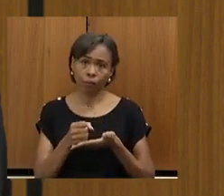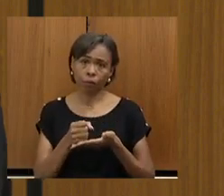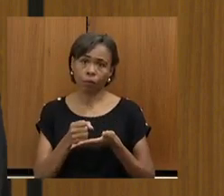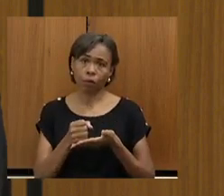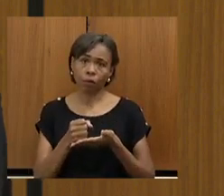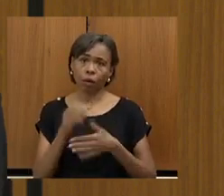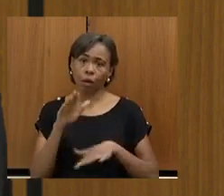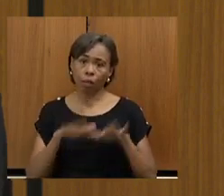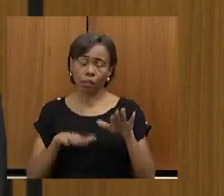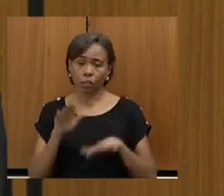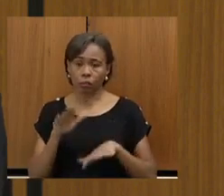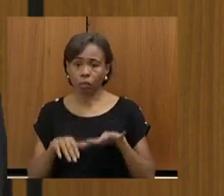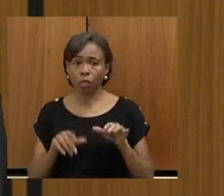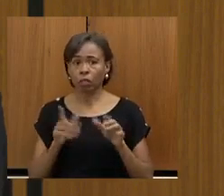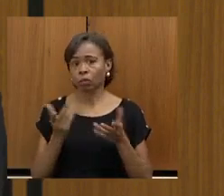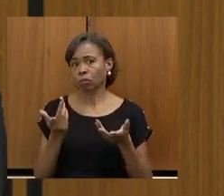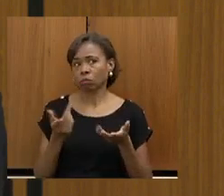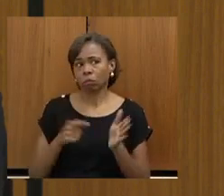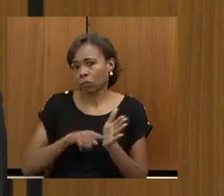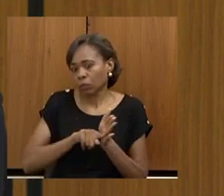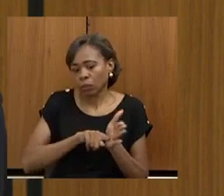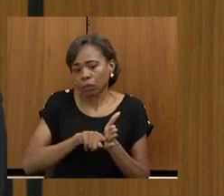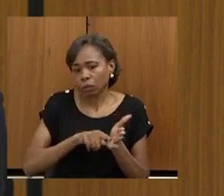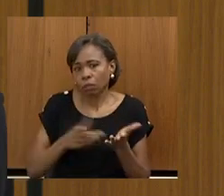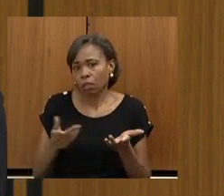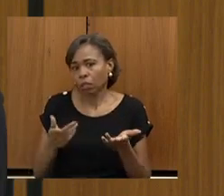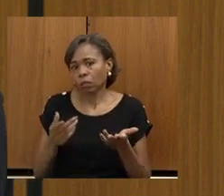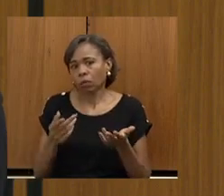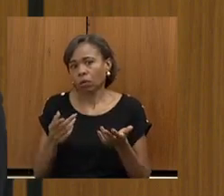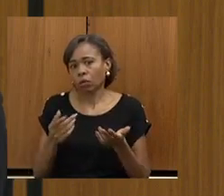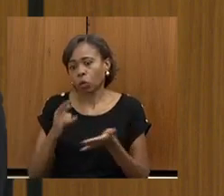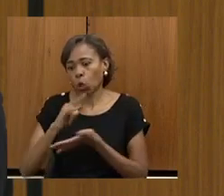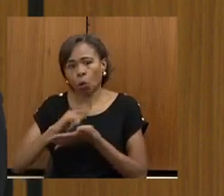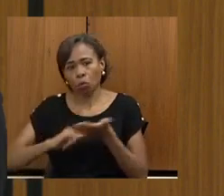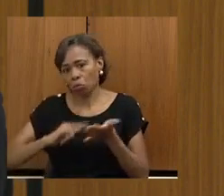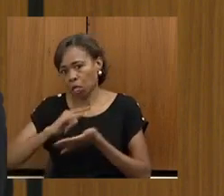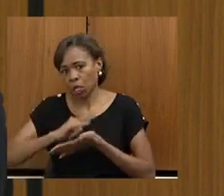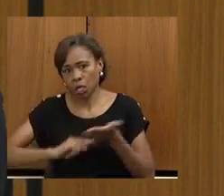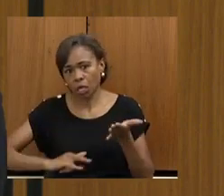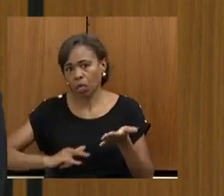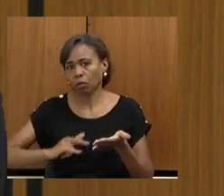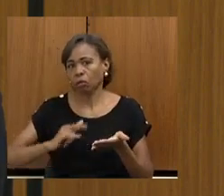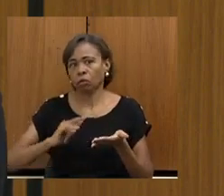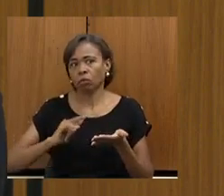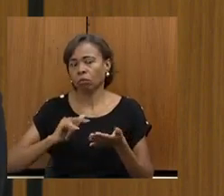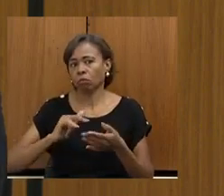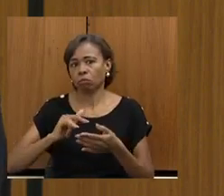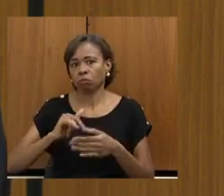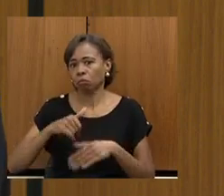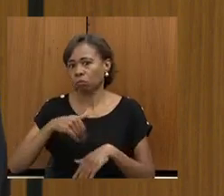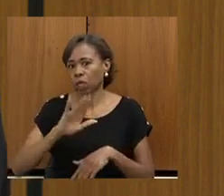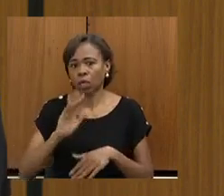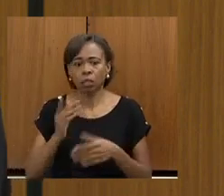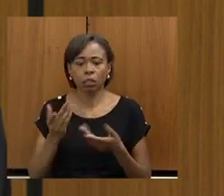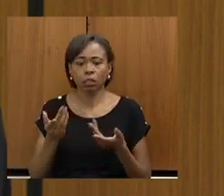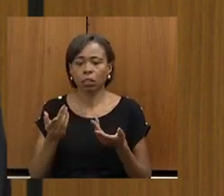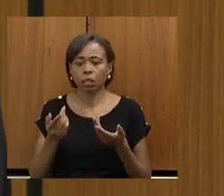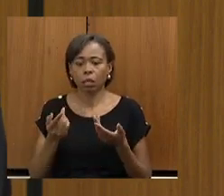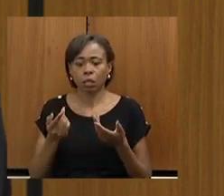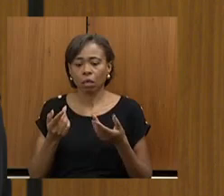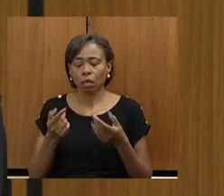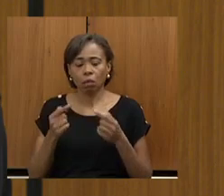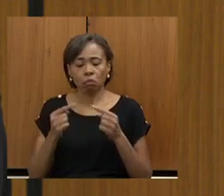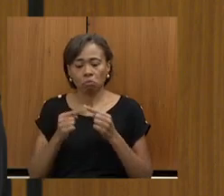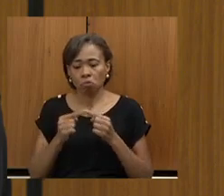vezes, com um levantamento ou uma documentação mais específica desse caso, mas aqui,